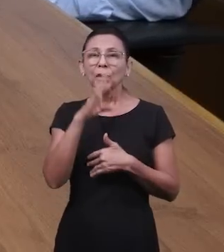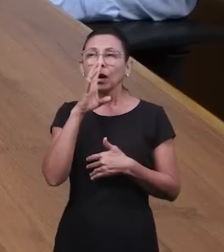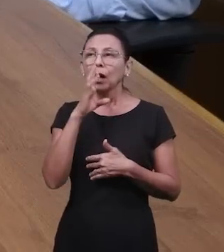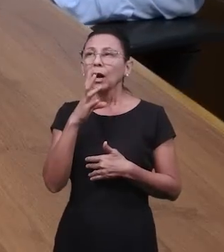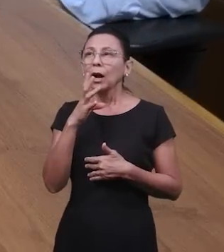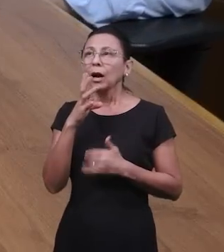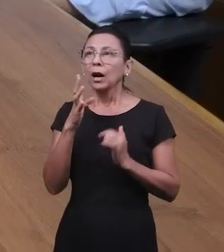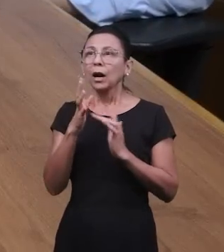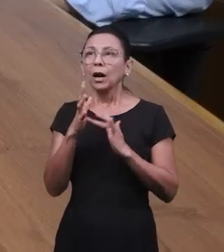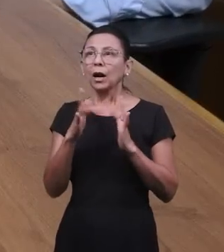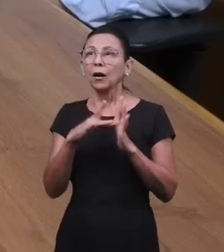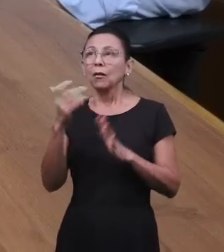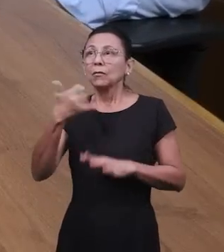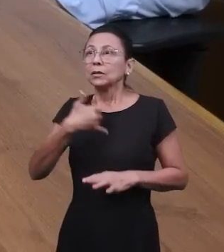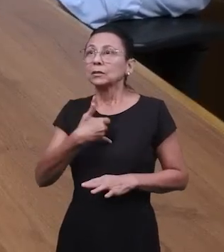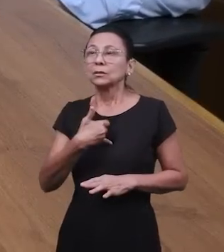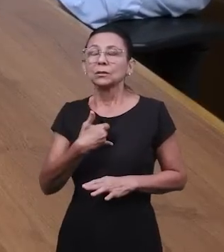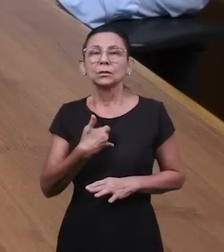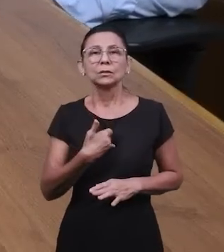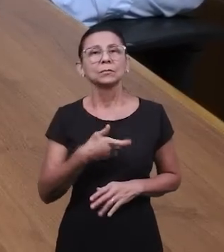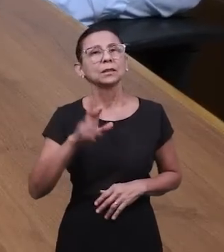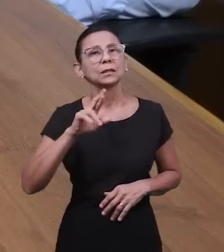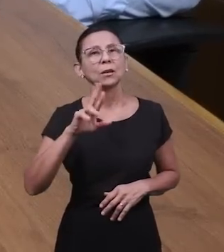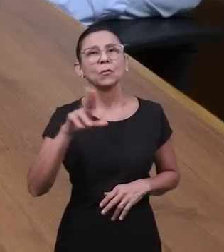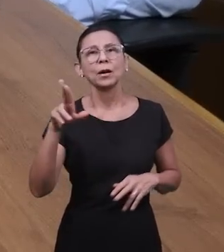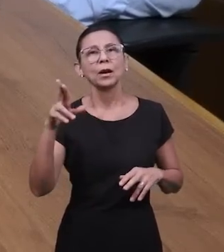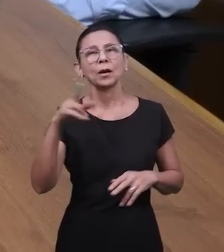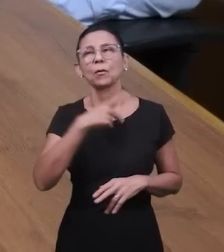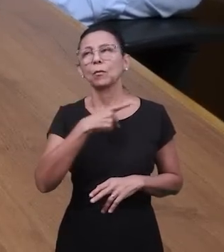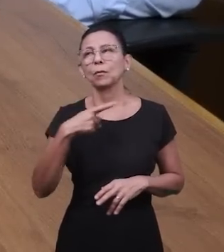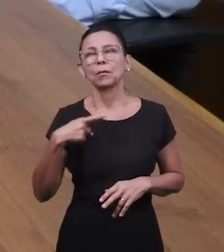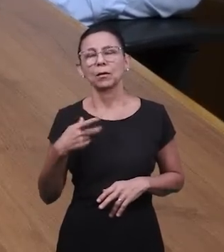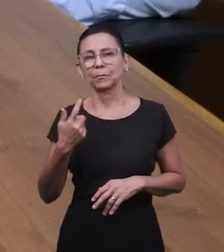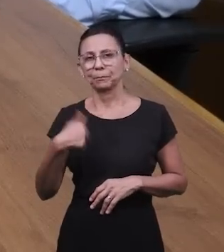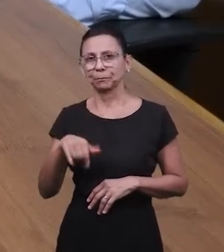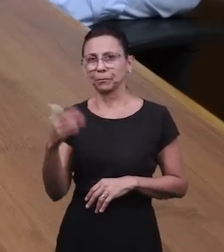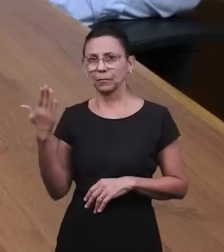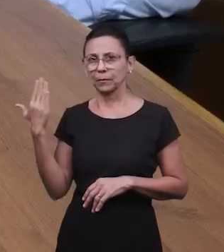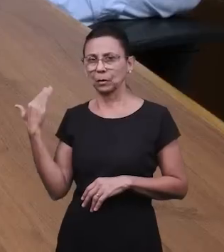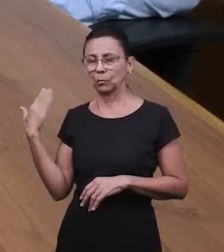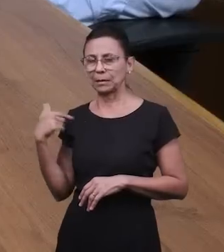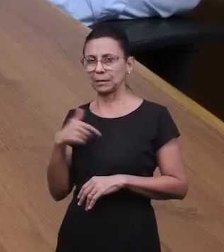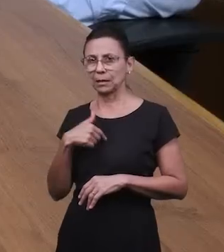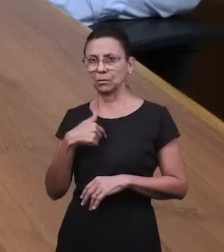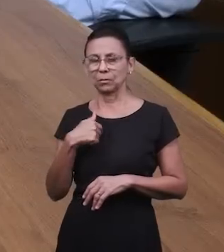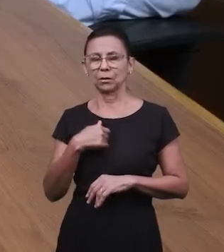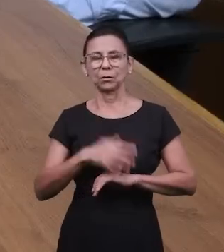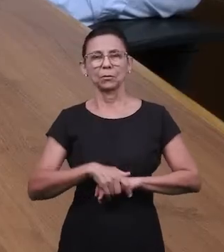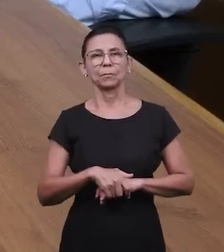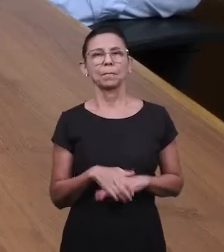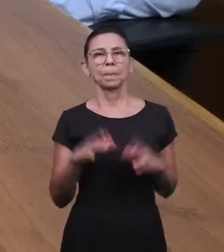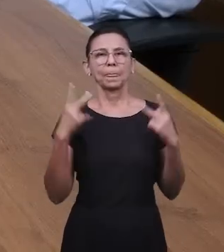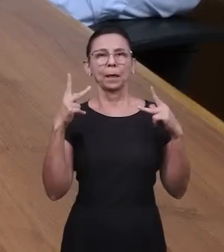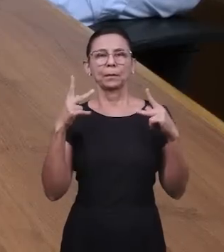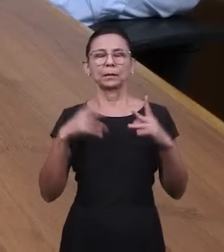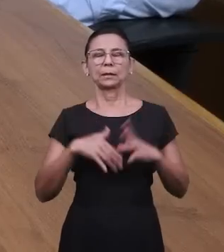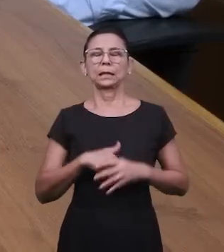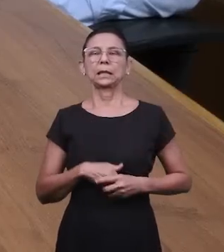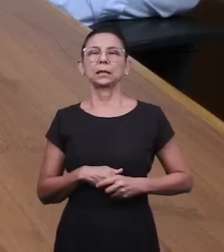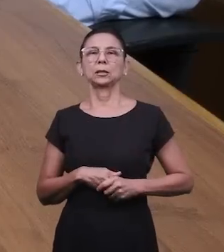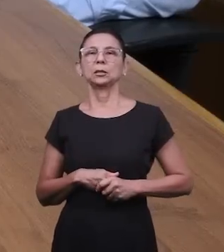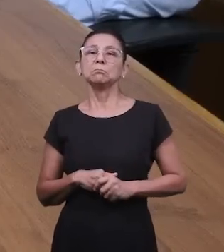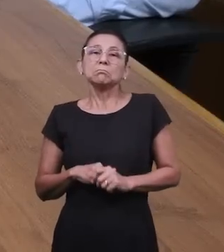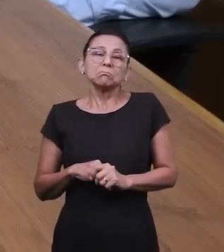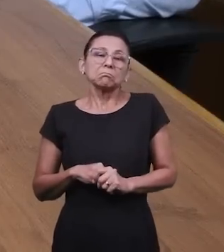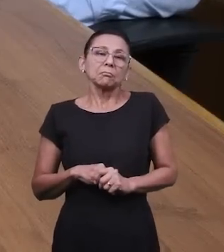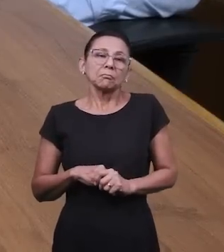porque não é o pastor, é mais do que aquilo. Ele disse assim, eu já tive a ocasião de pregar numa igreja,